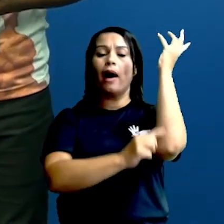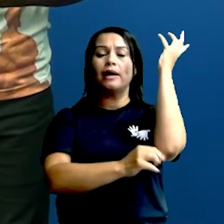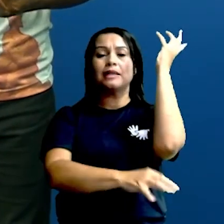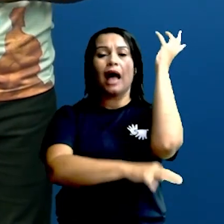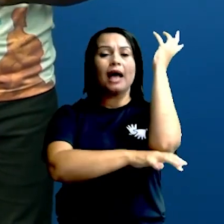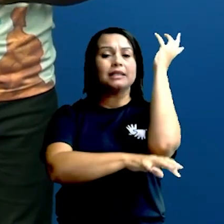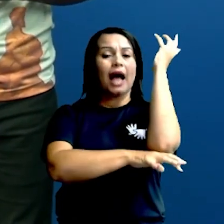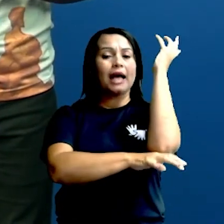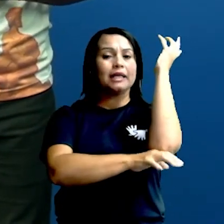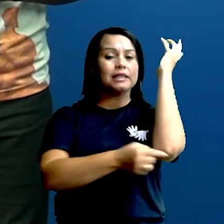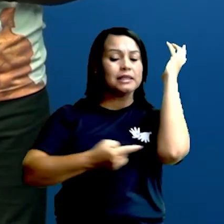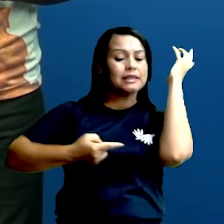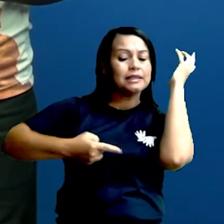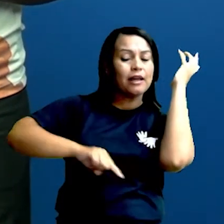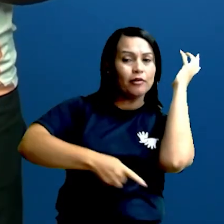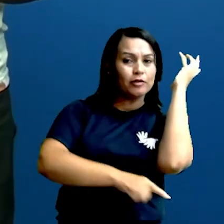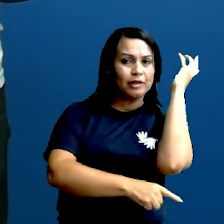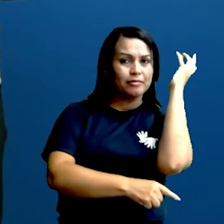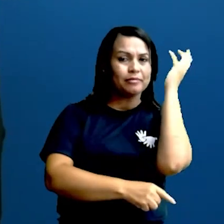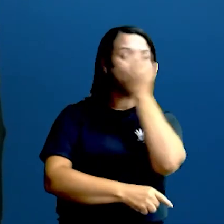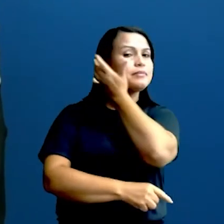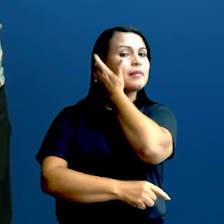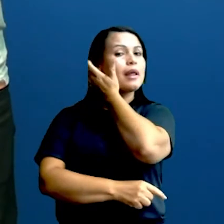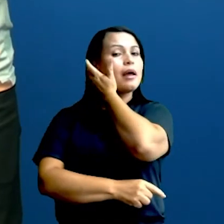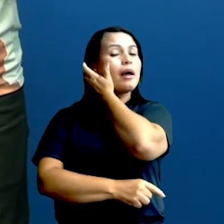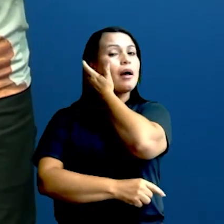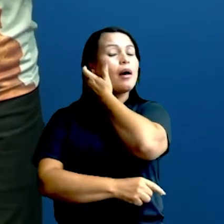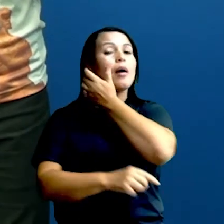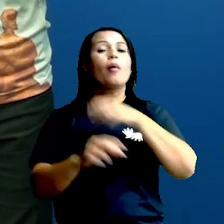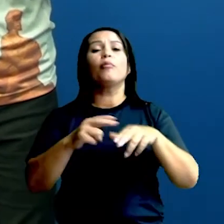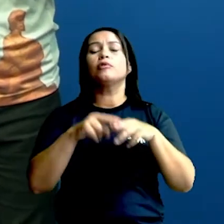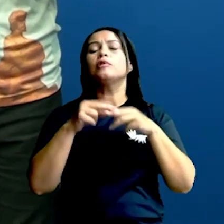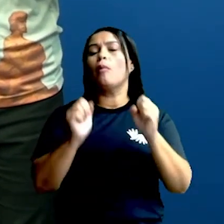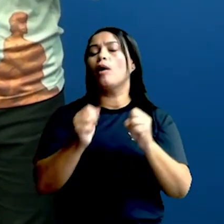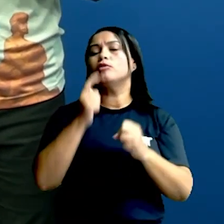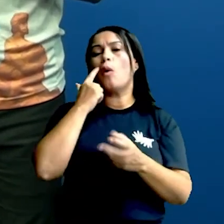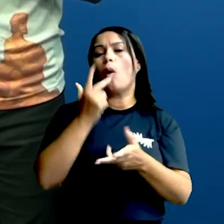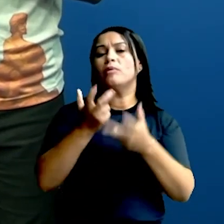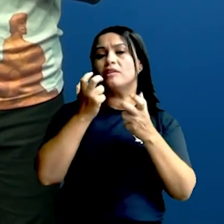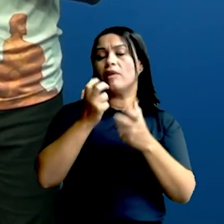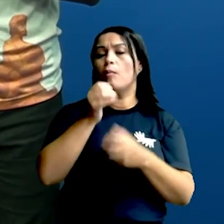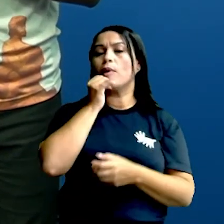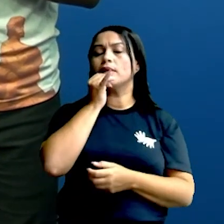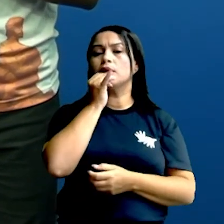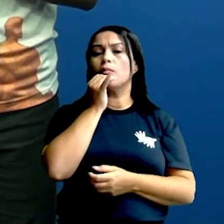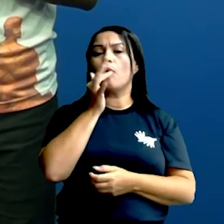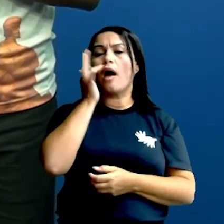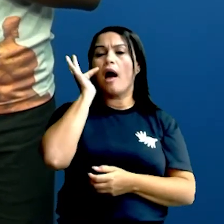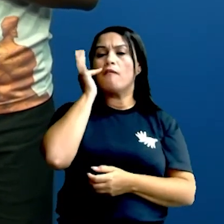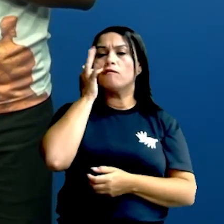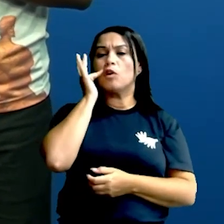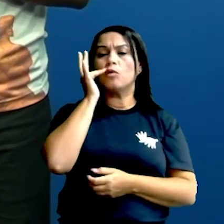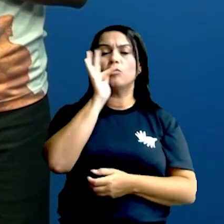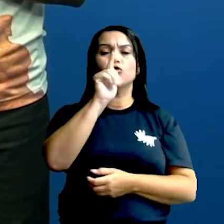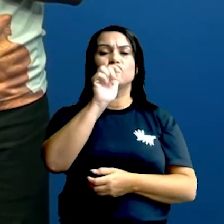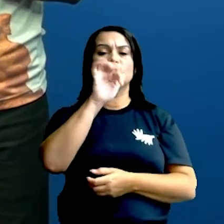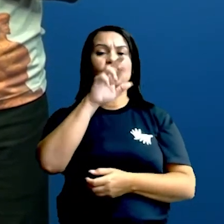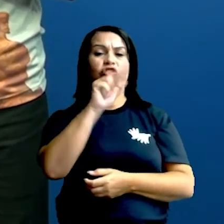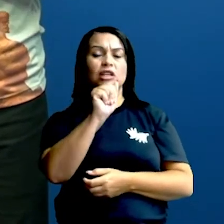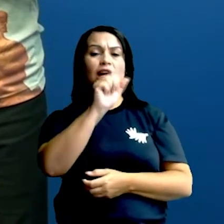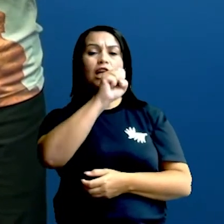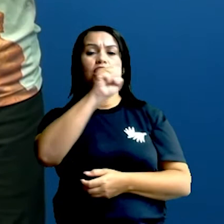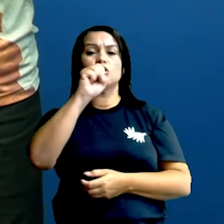se afastar da luz do sol. Portanto, quando você pode observar um girassol em que ele muda a sua flor